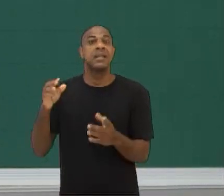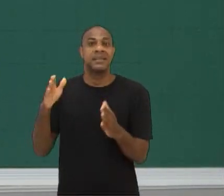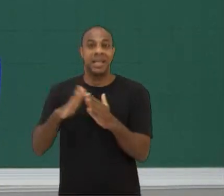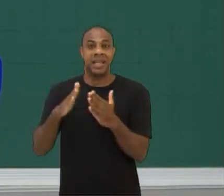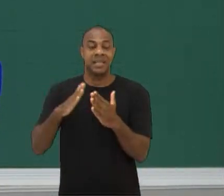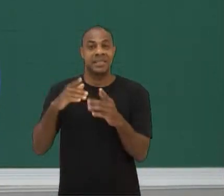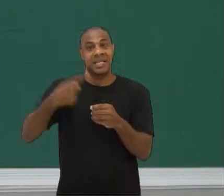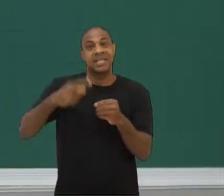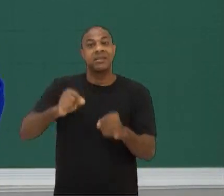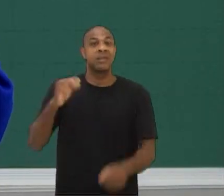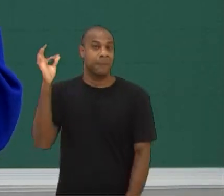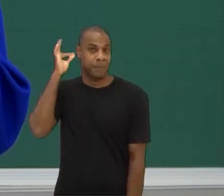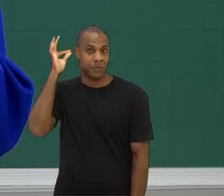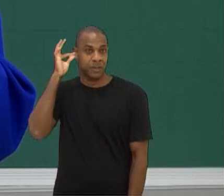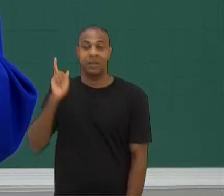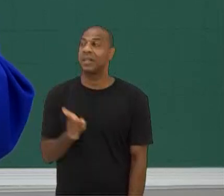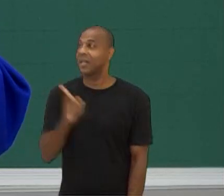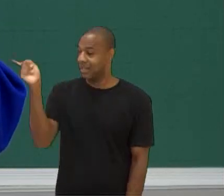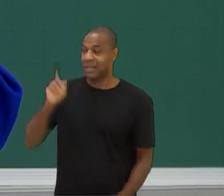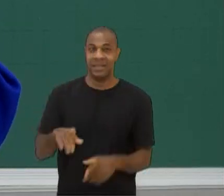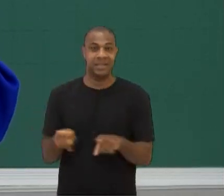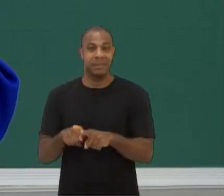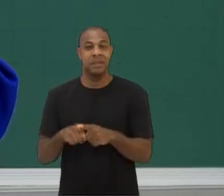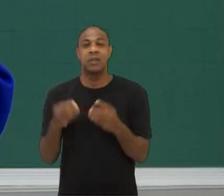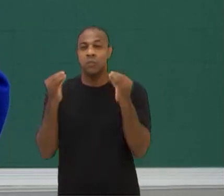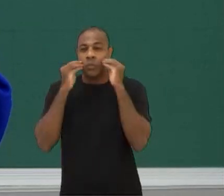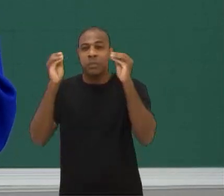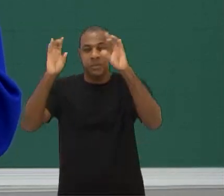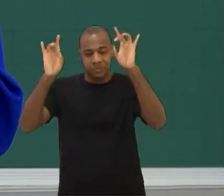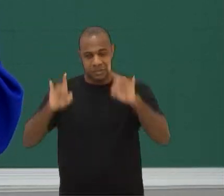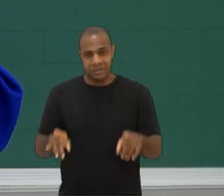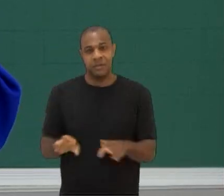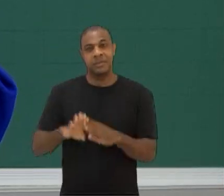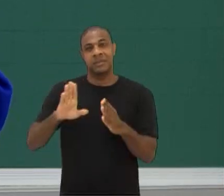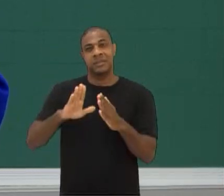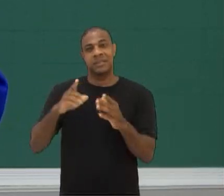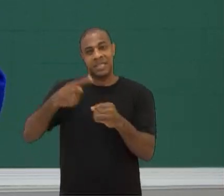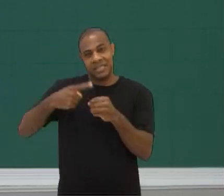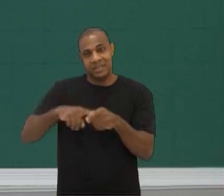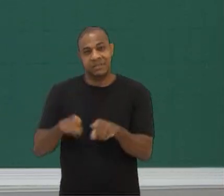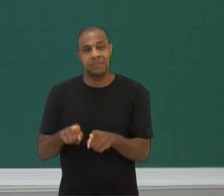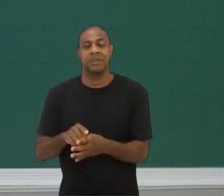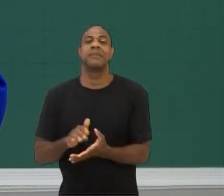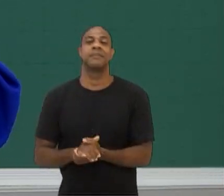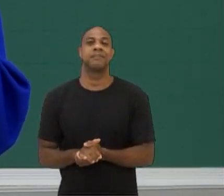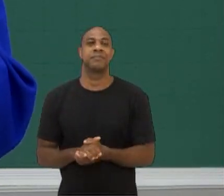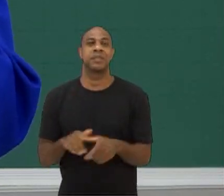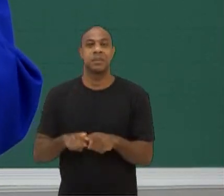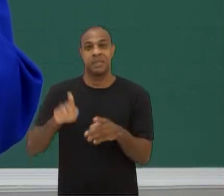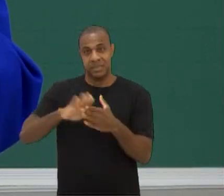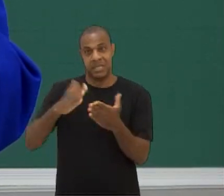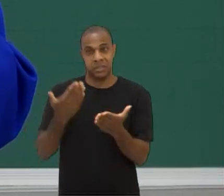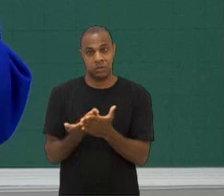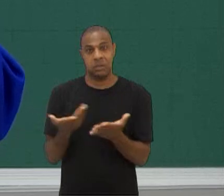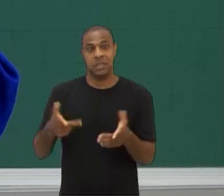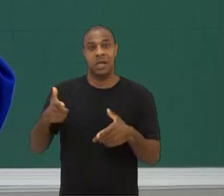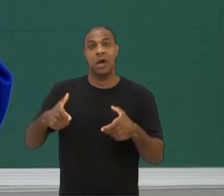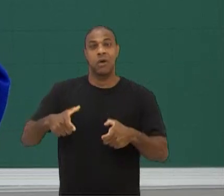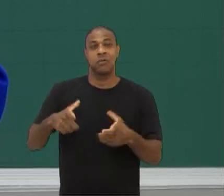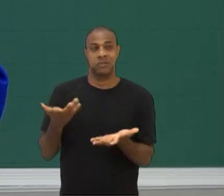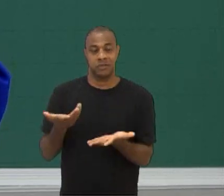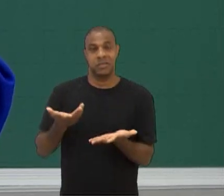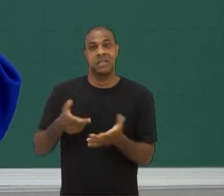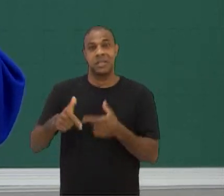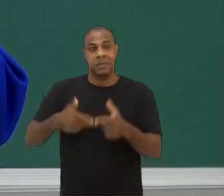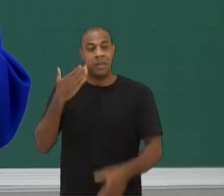Eu sou pontagrossense. Então, lá um beijo especial, inclusive, para minha cidade e para o pessoal do Elvira Corrêa de Sá. O Alceu Fernandes,